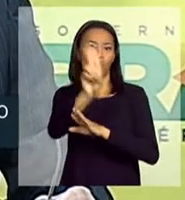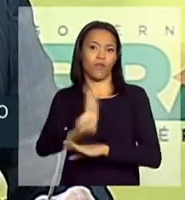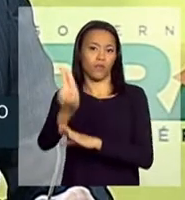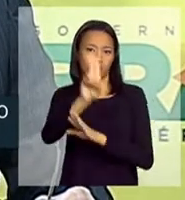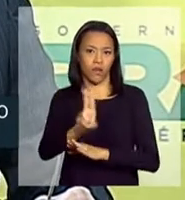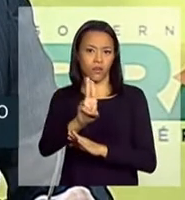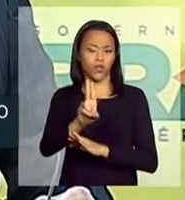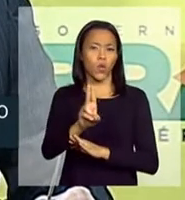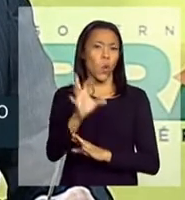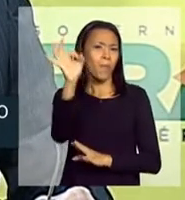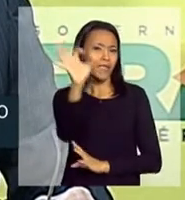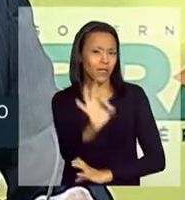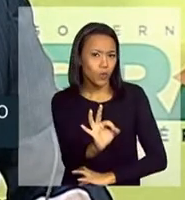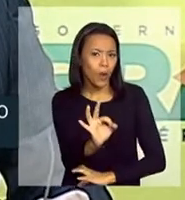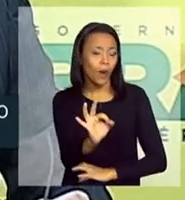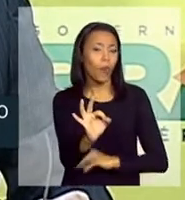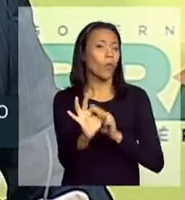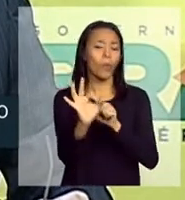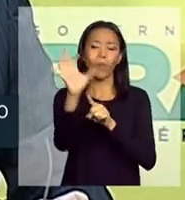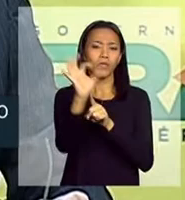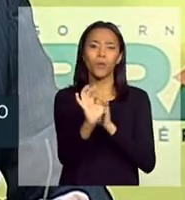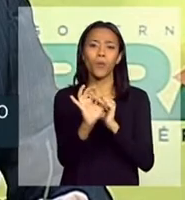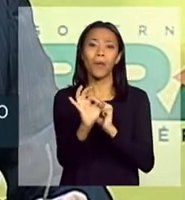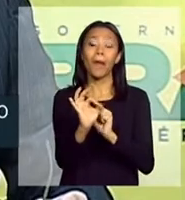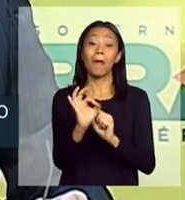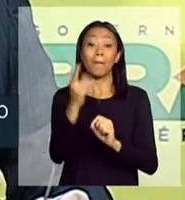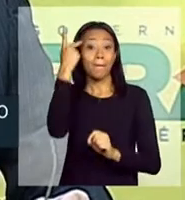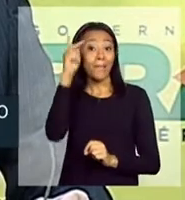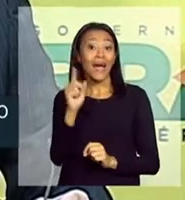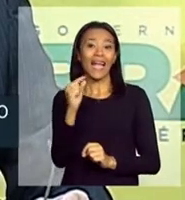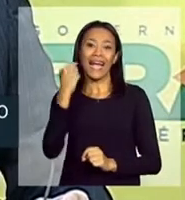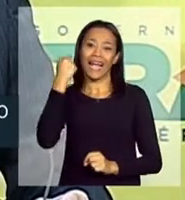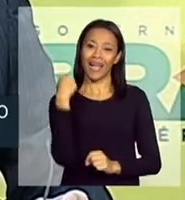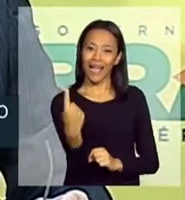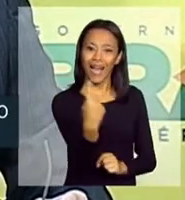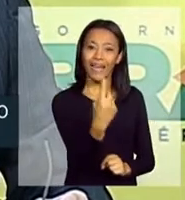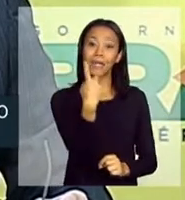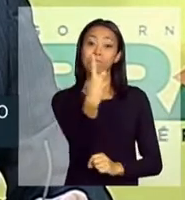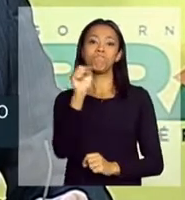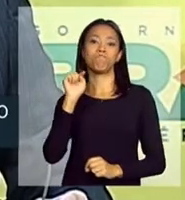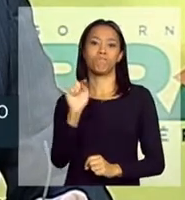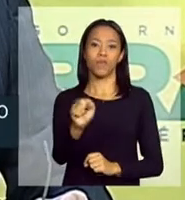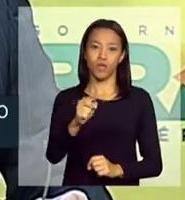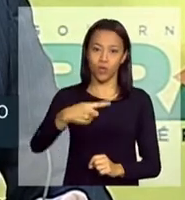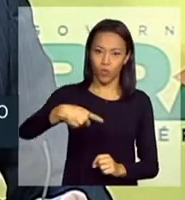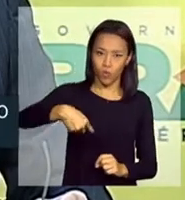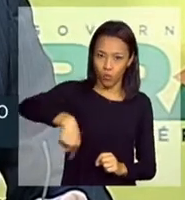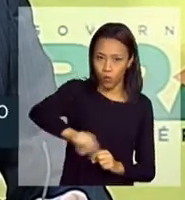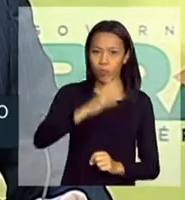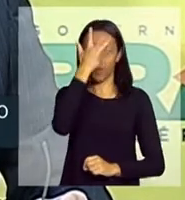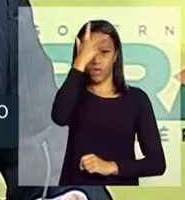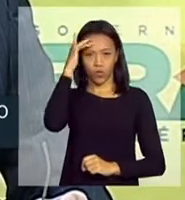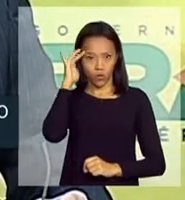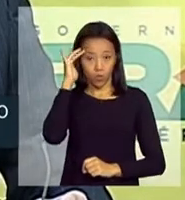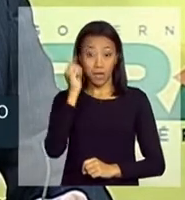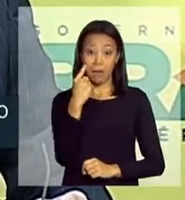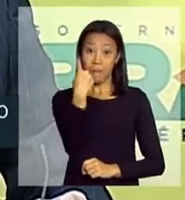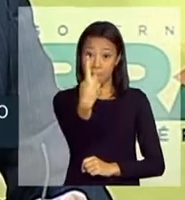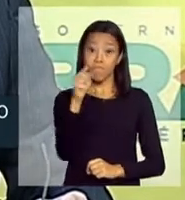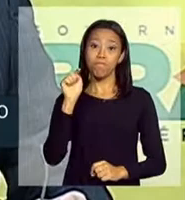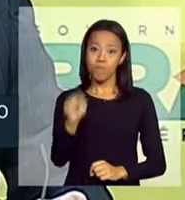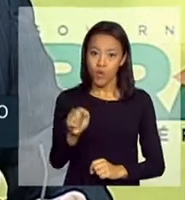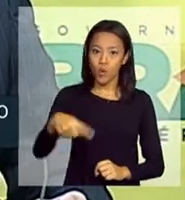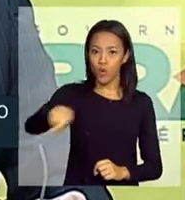o percentual para mil habitantes pessoas por mil habitantes desculpe pessoas por mil habitantes cada